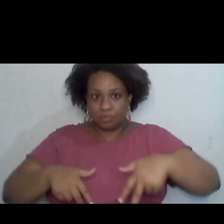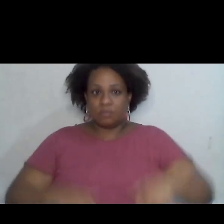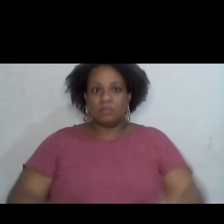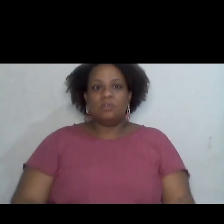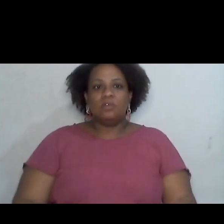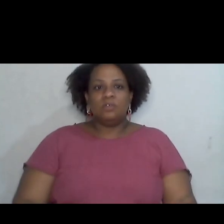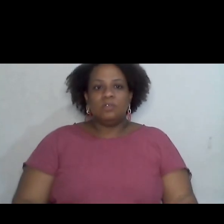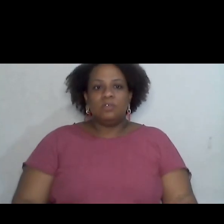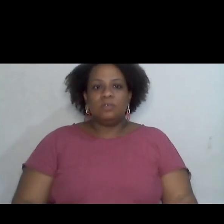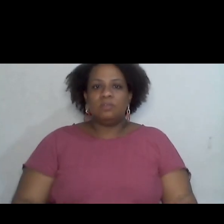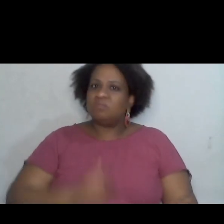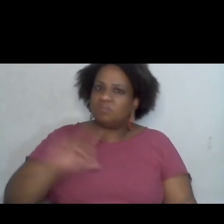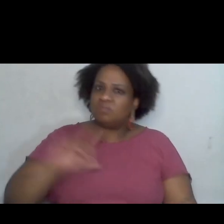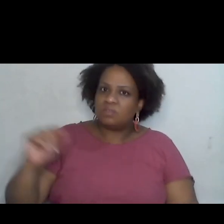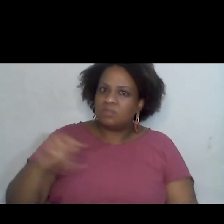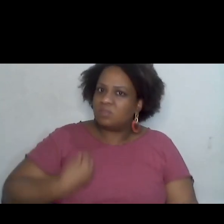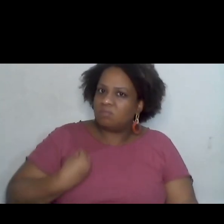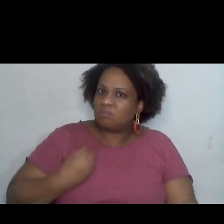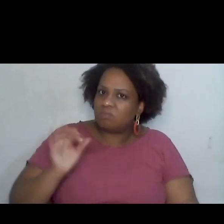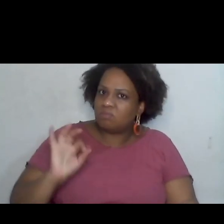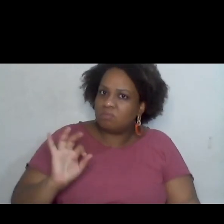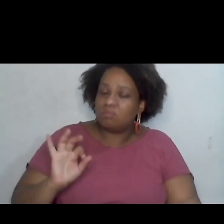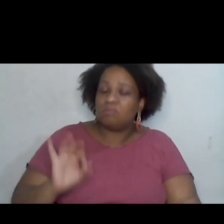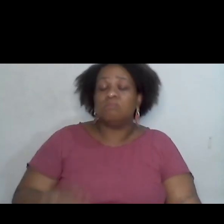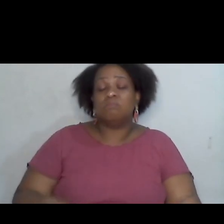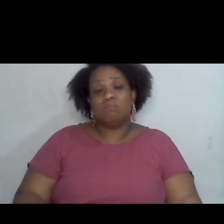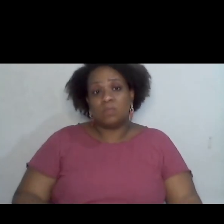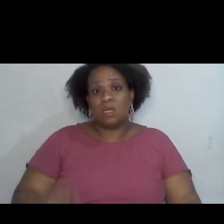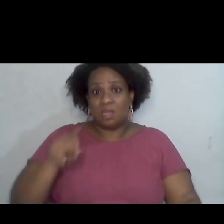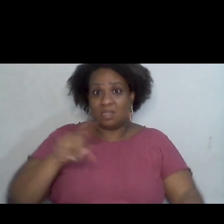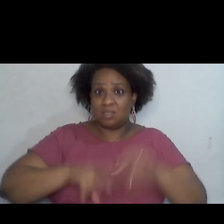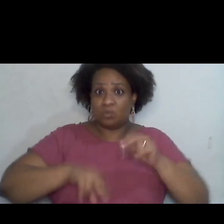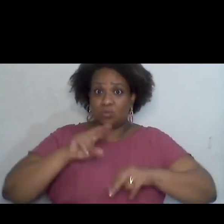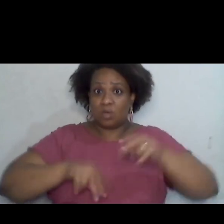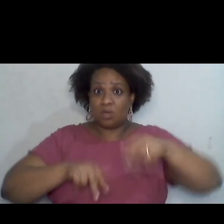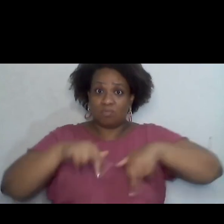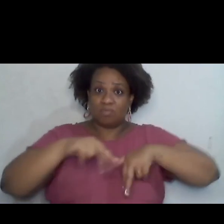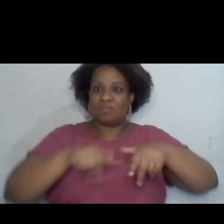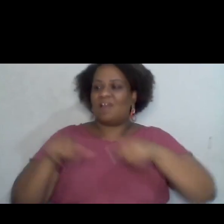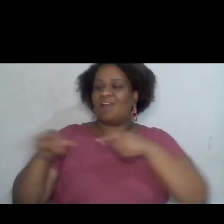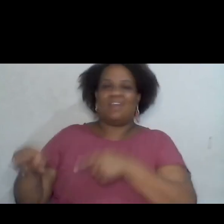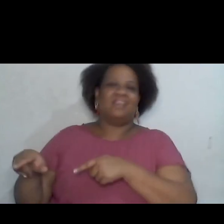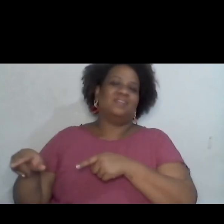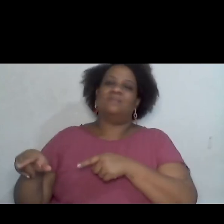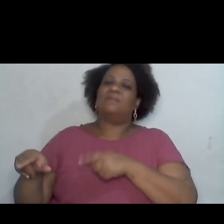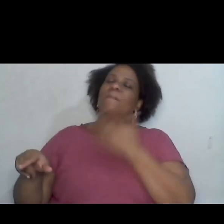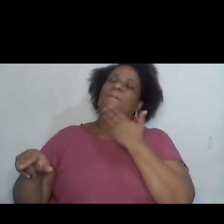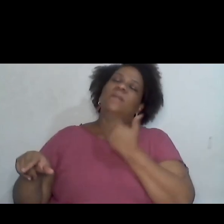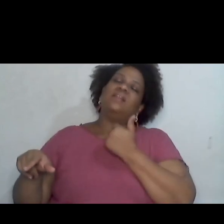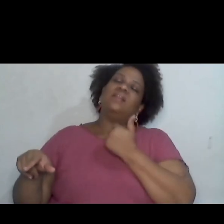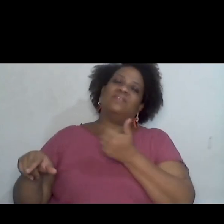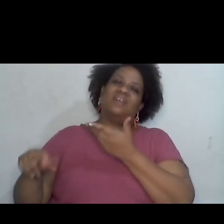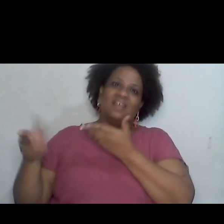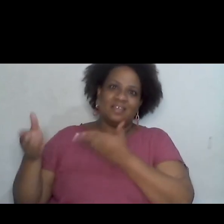Soiane, acho que ela não está aqui agora. E talvez a quadrilha junina seja o melhor exemplo. Quando a gente coloca que a Secult